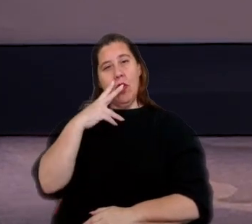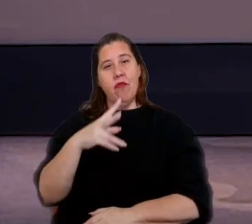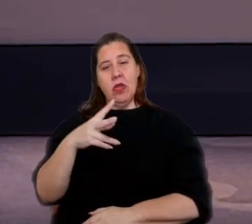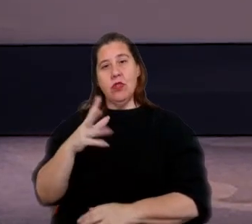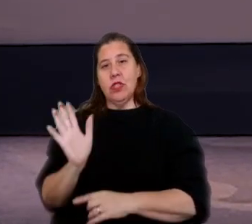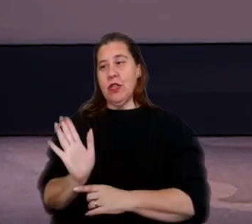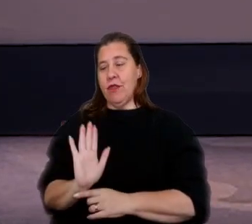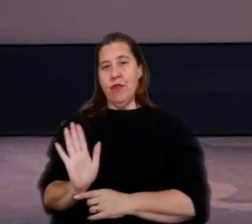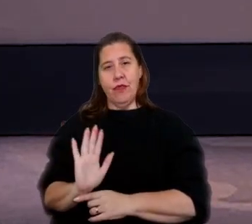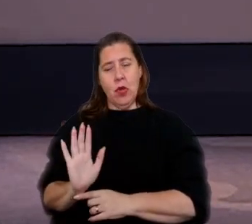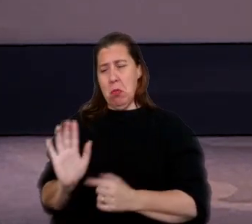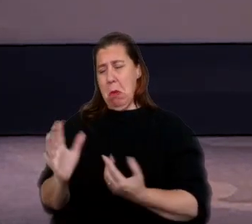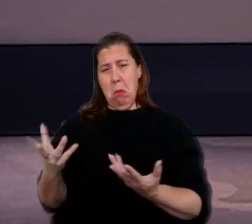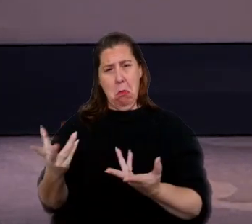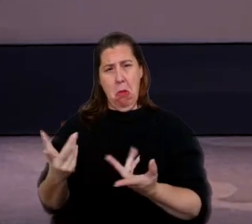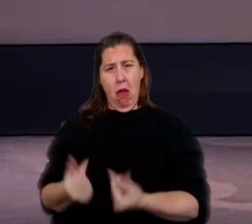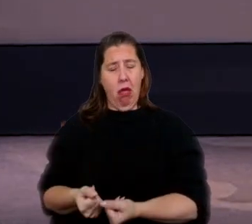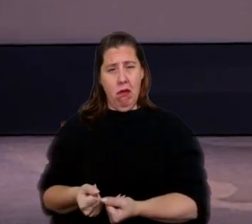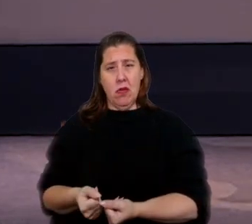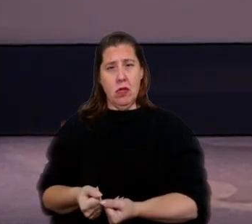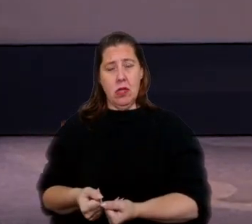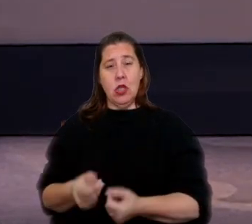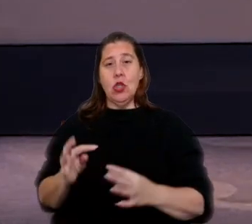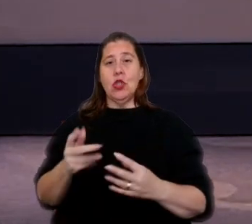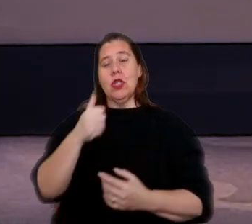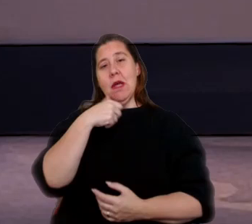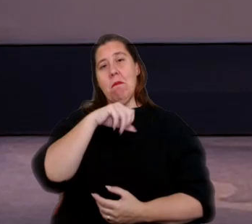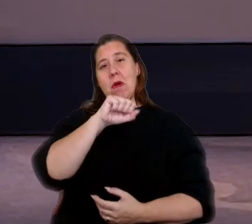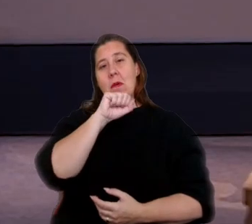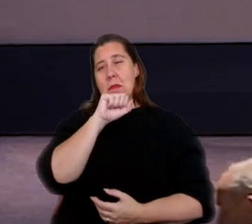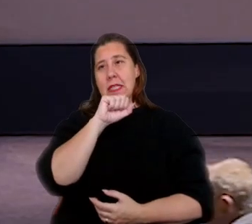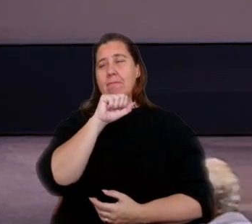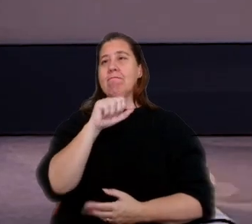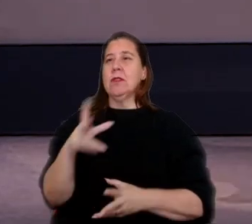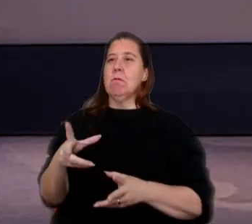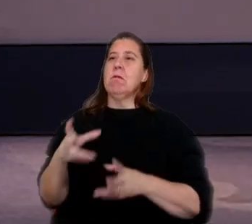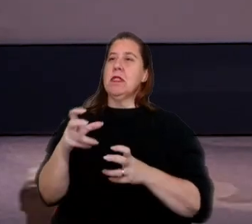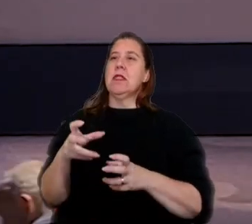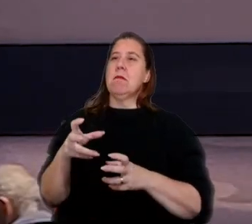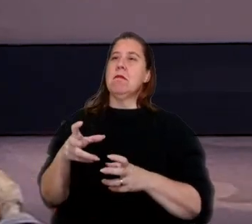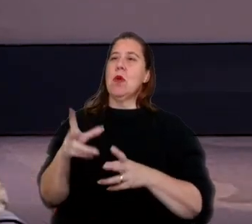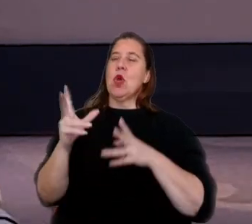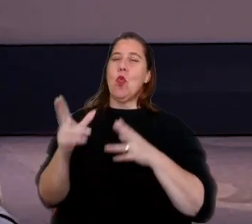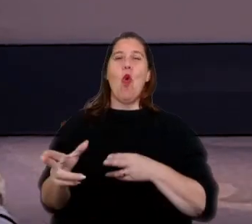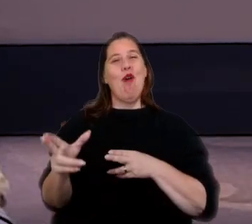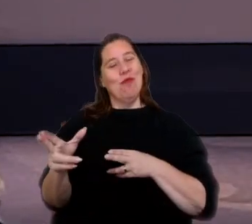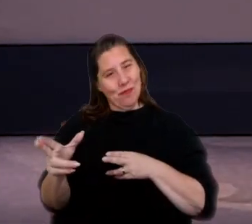a segunda vez que eu vejo esse filme, de uma delicadeza incrível, e não tem mãe que não tenha se visto em algum